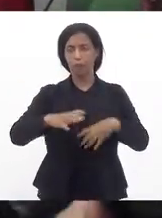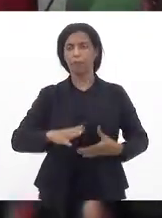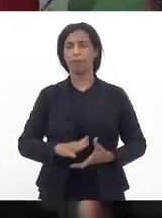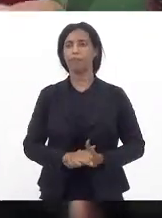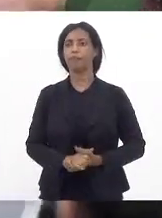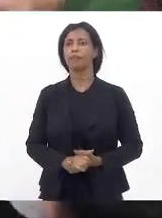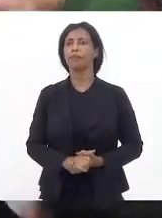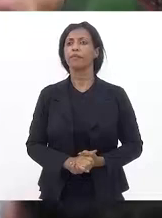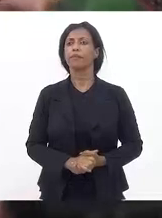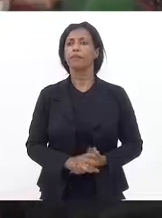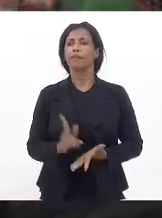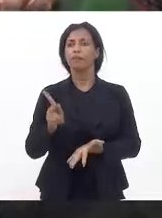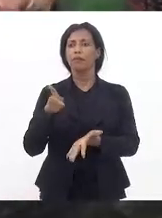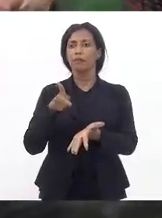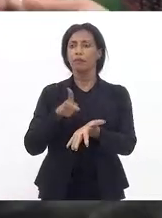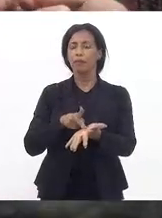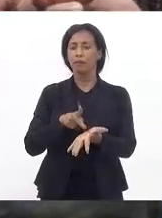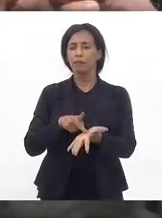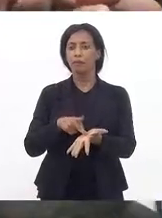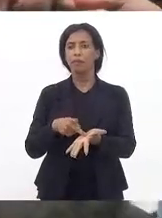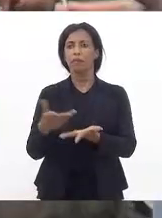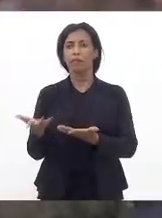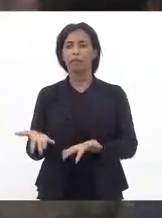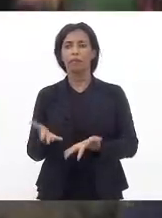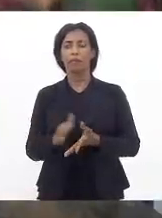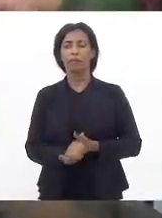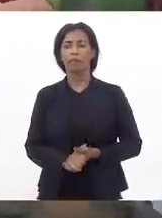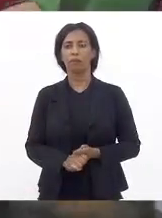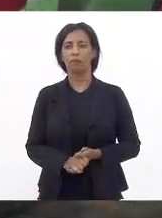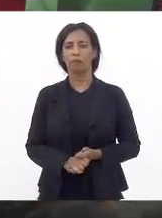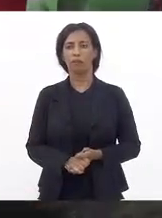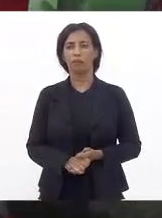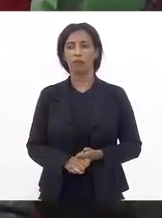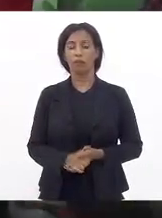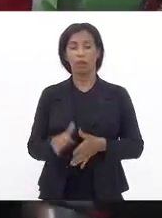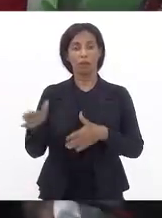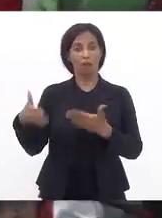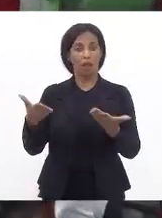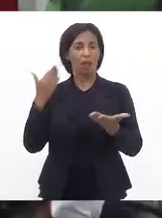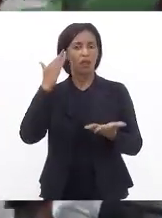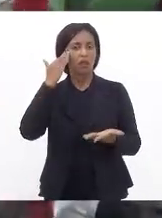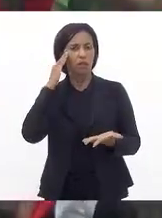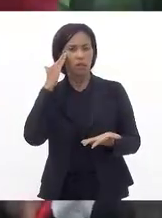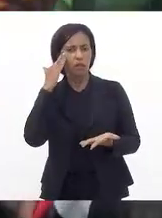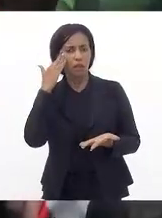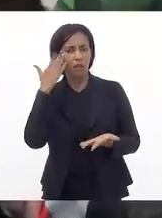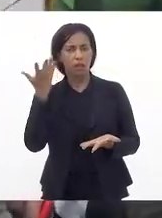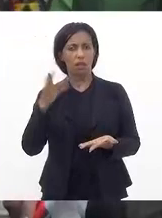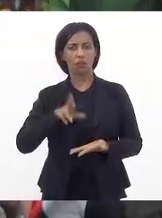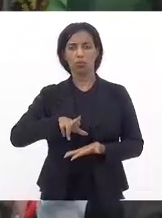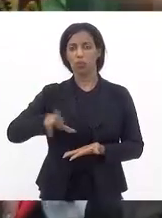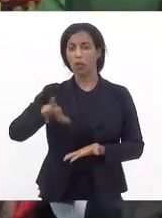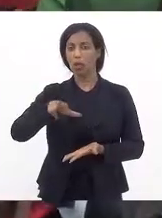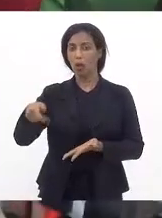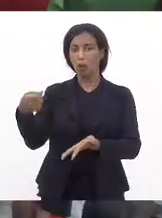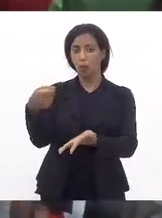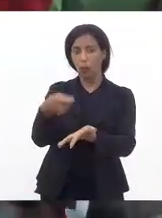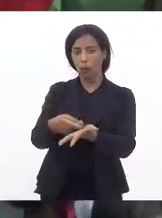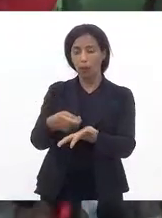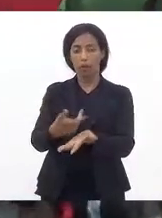discutir o tema firmamos um convênio timento entendemos que não é